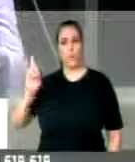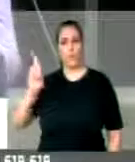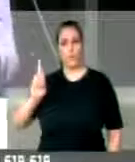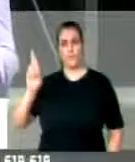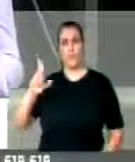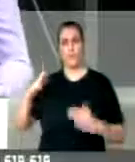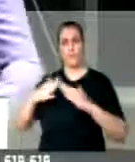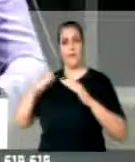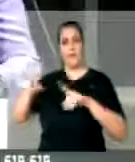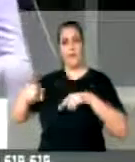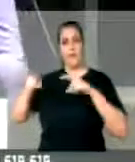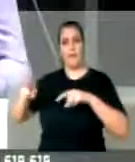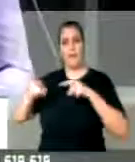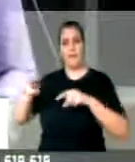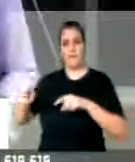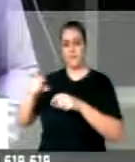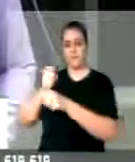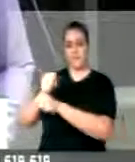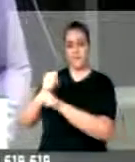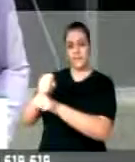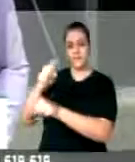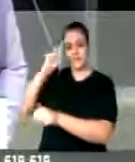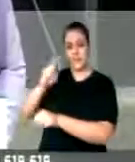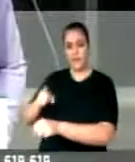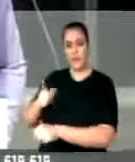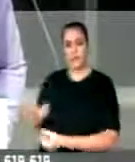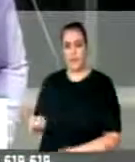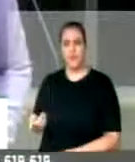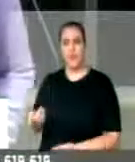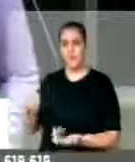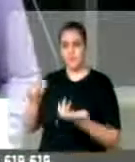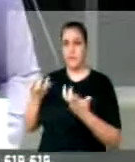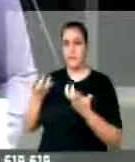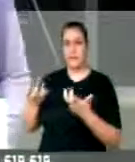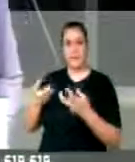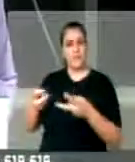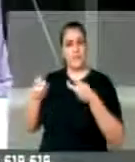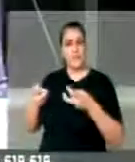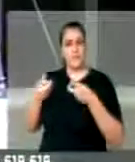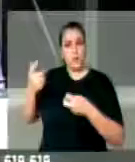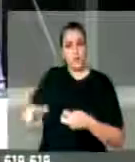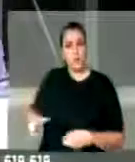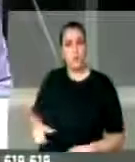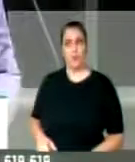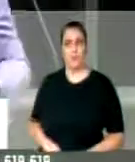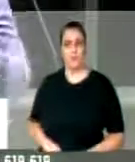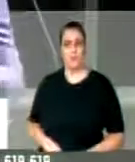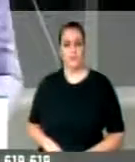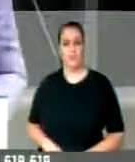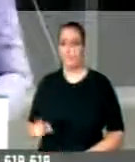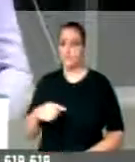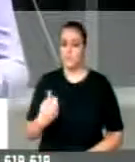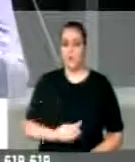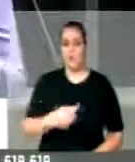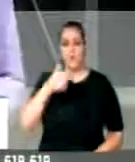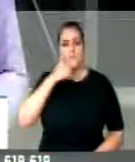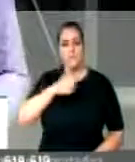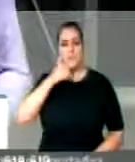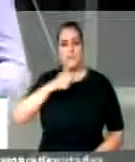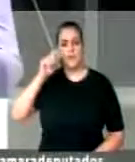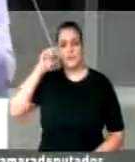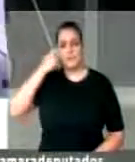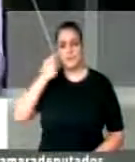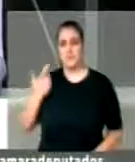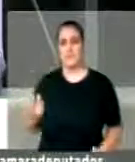as trabalhadoras, os trabalhadores, e nós negras, como bem colocou Vossa Excelência, está